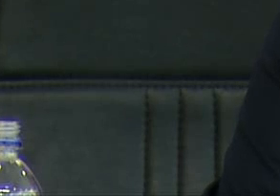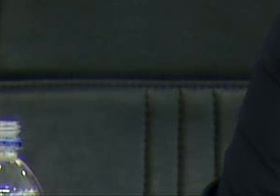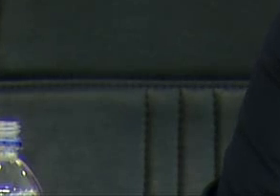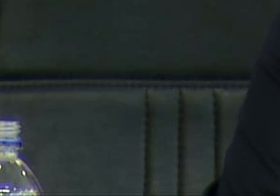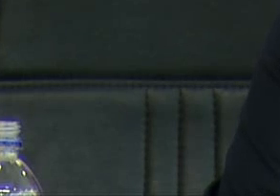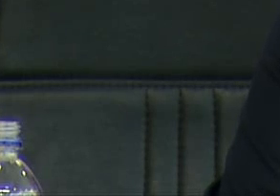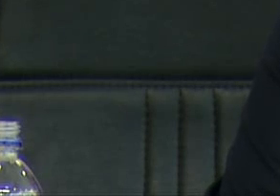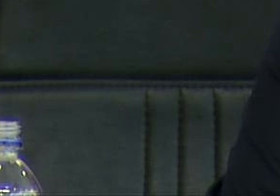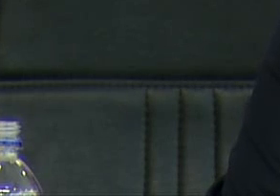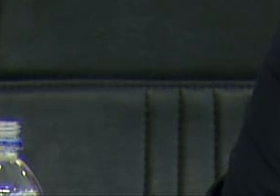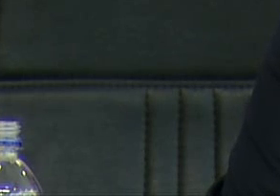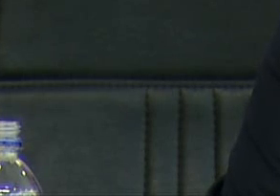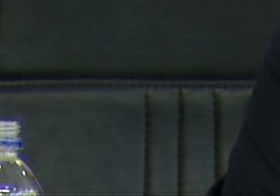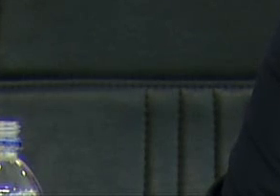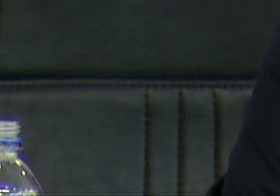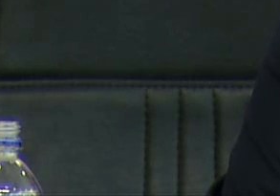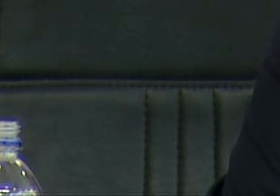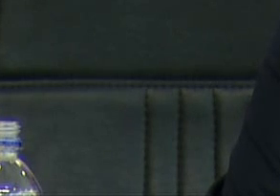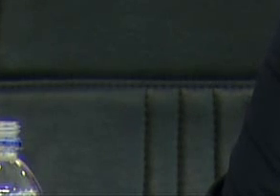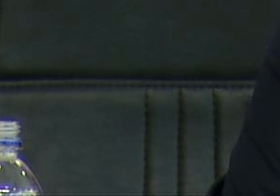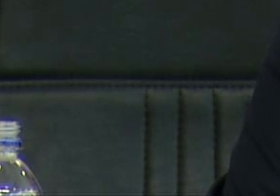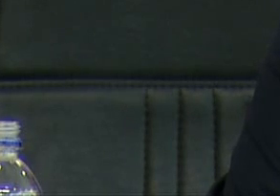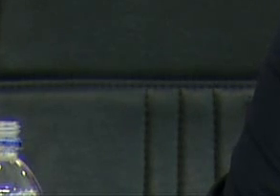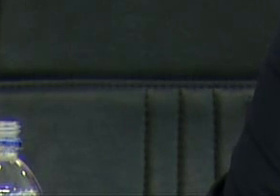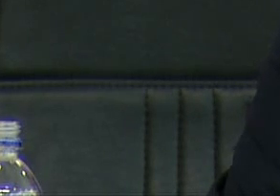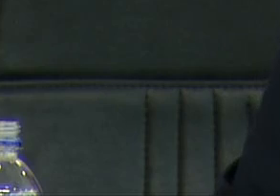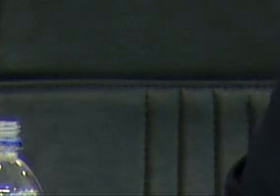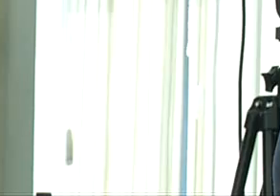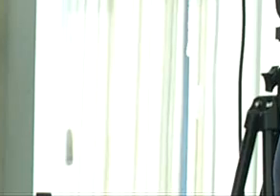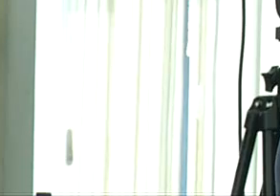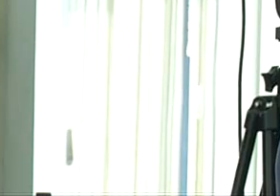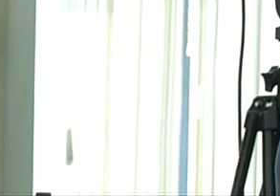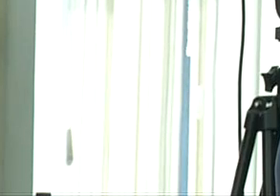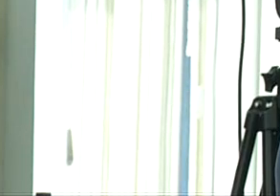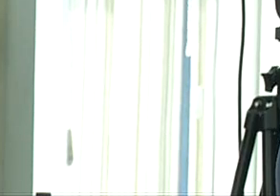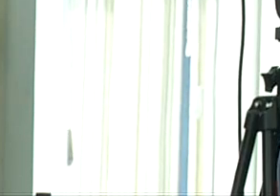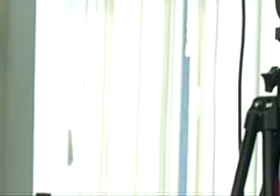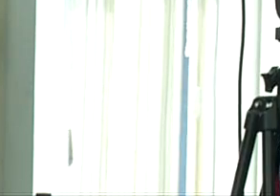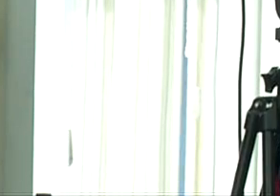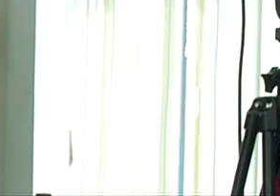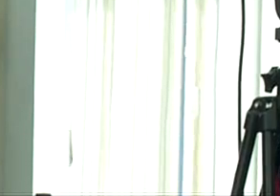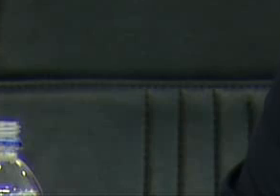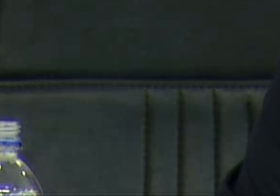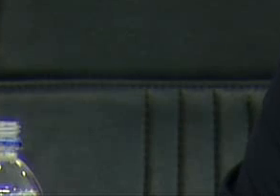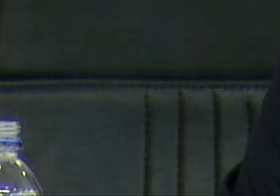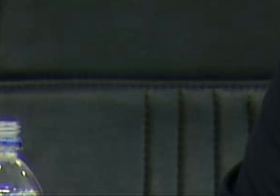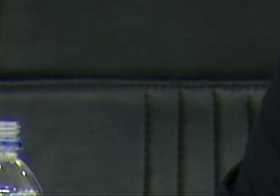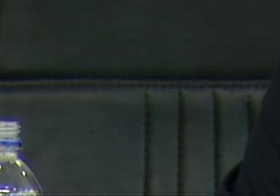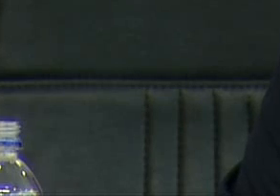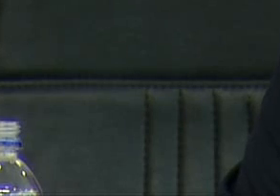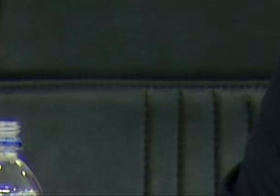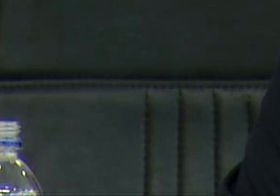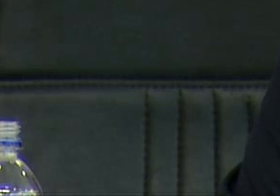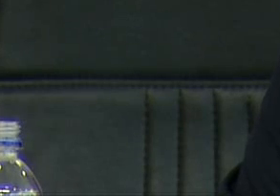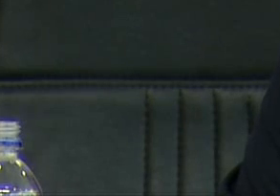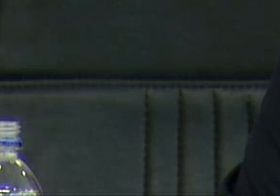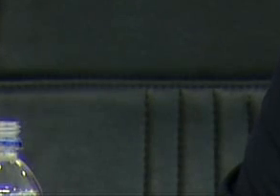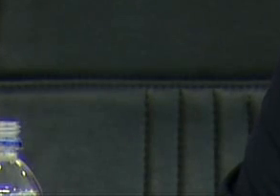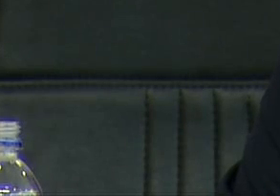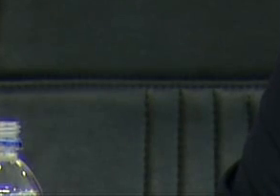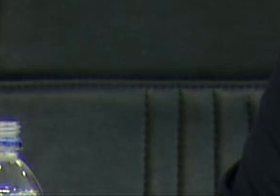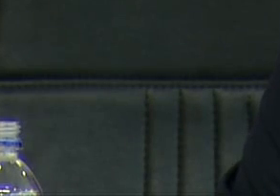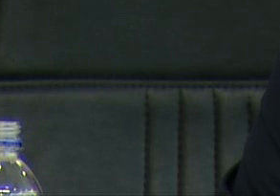meu problema aqui rapidamente, é um excelente colega de trabalho aqui. Dr. Flávio Chaves também, secretário de Relações